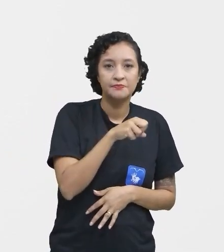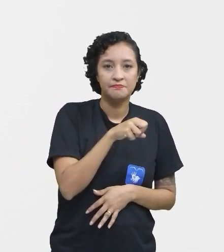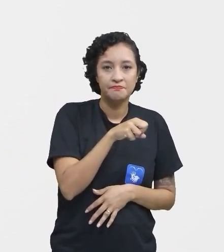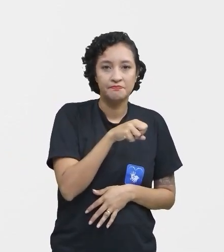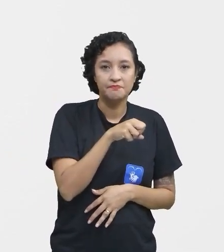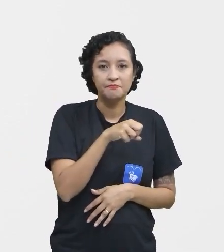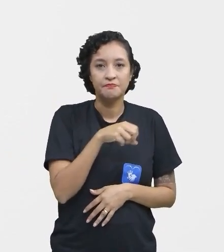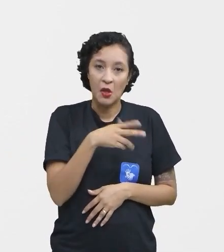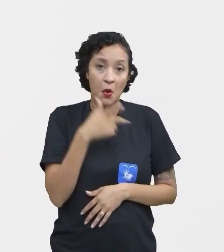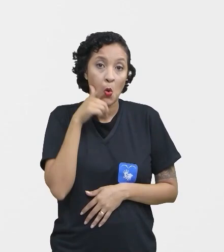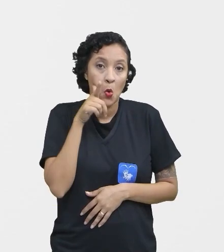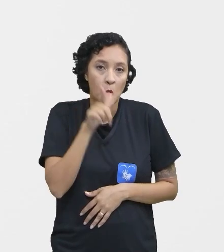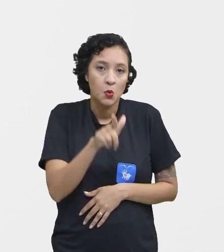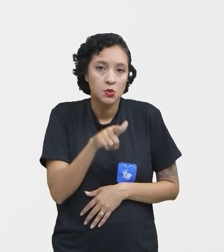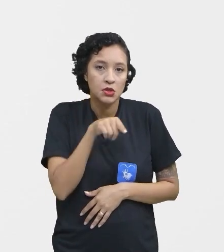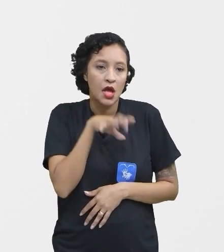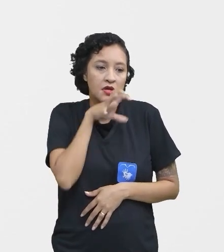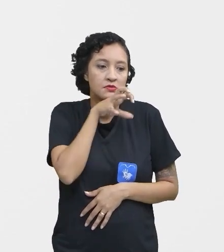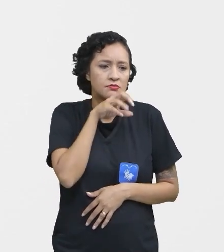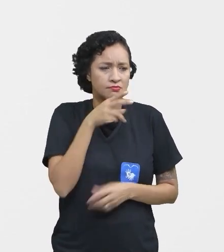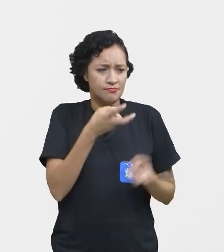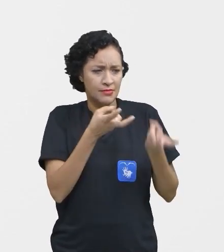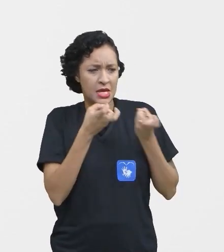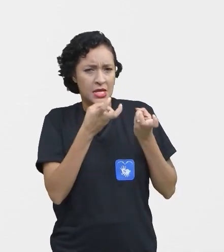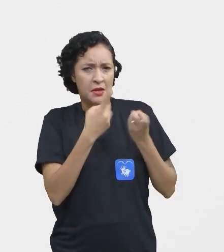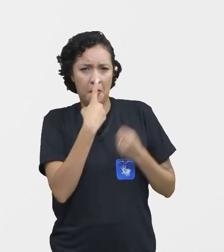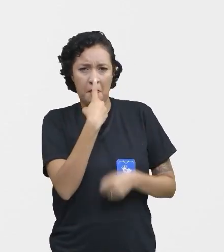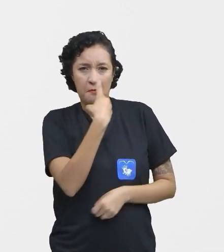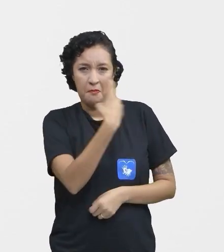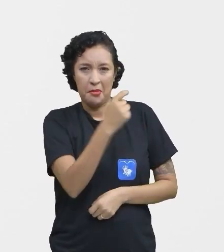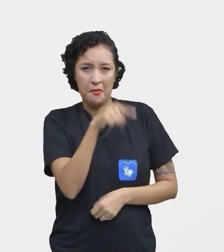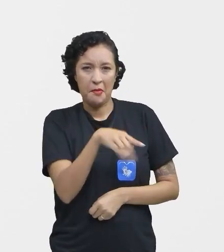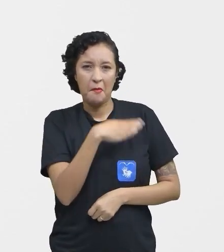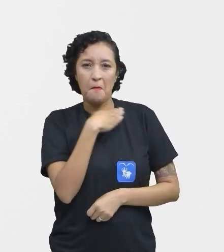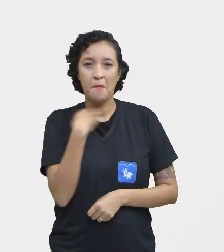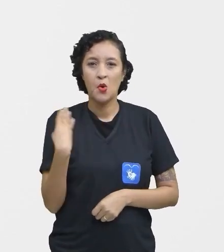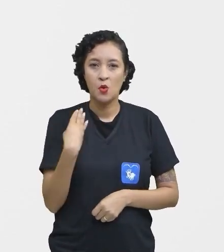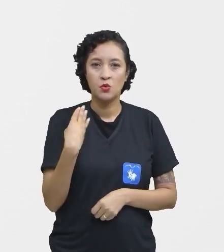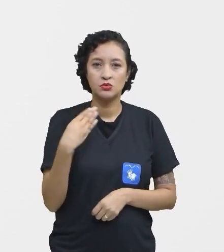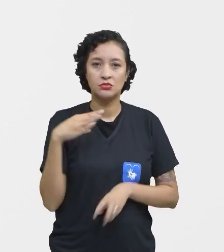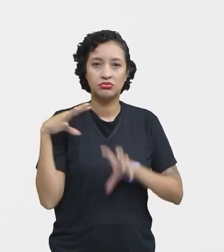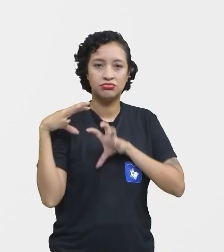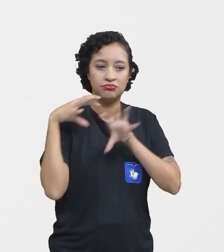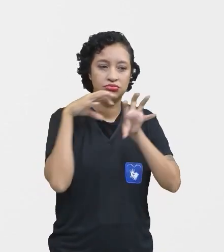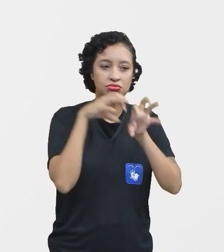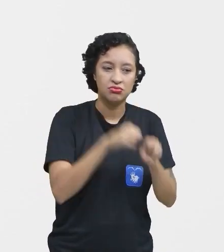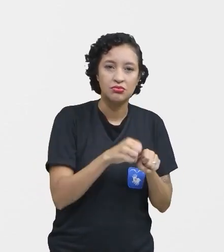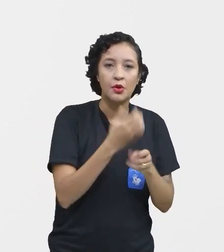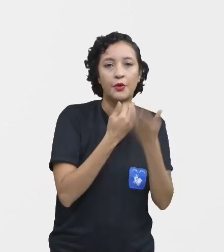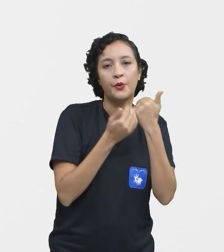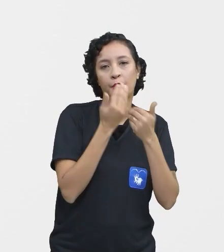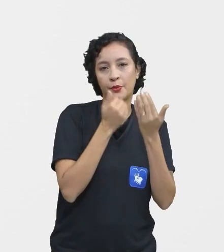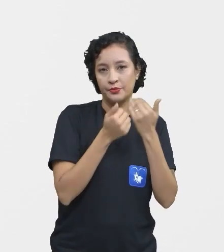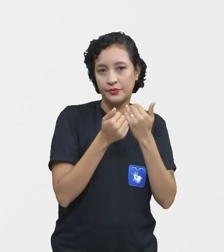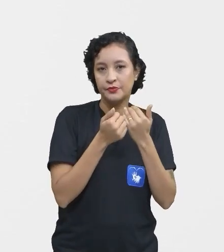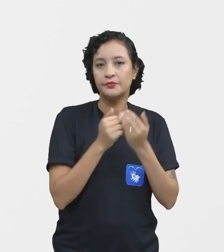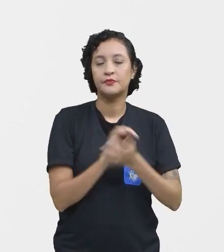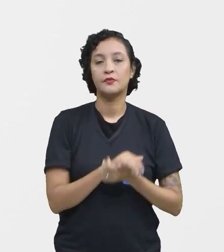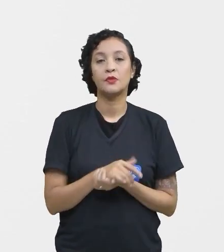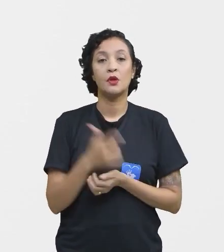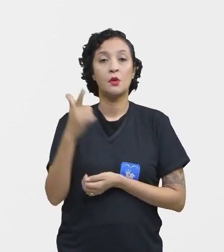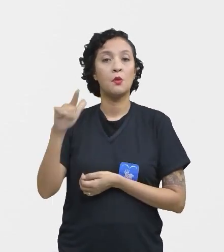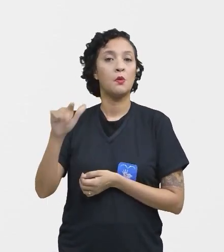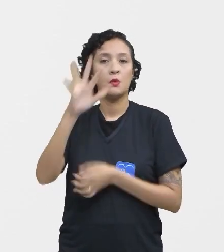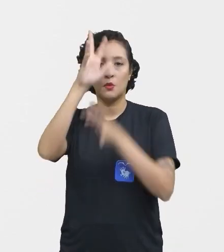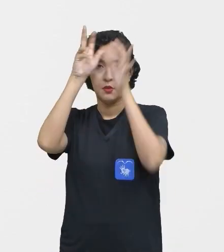eles conseguem identificar onde está e ali conseguem se alimentar. Outros animais